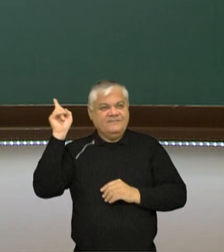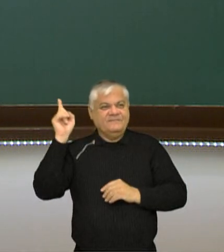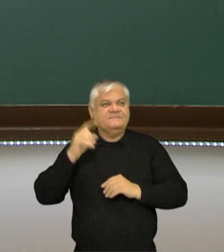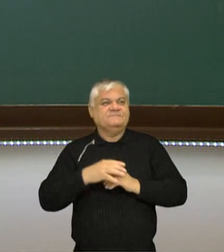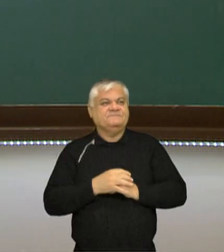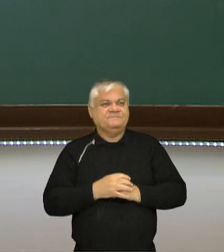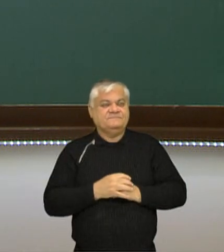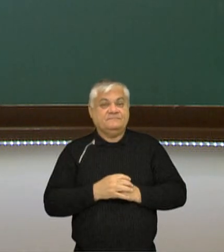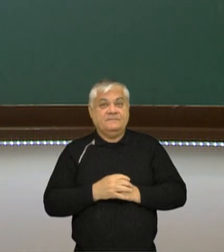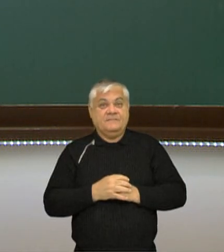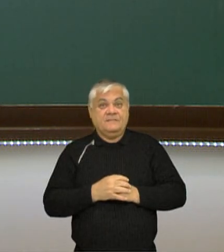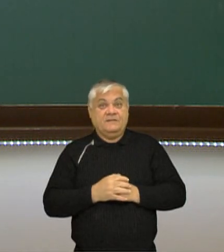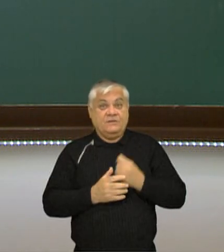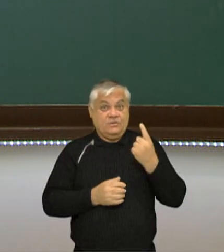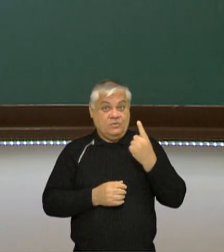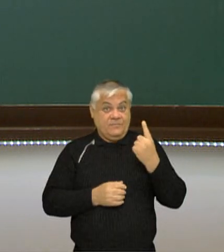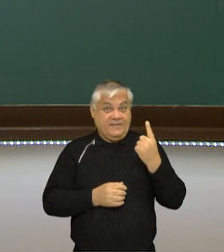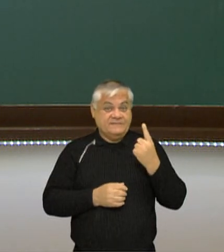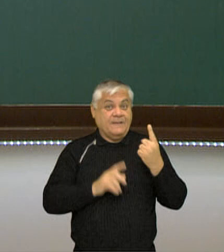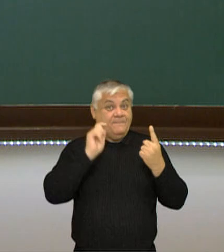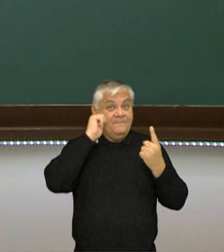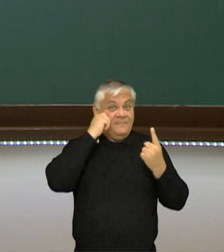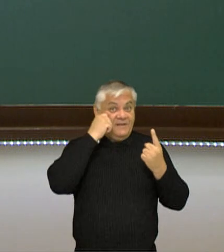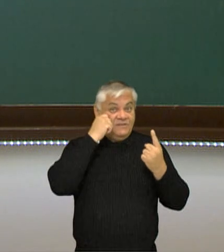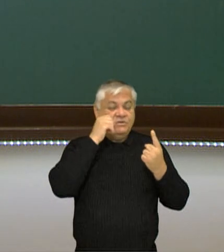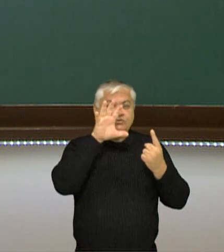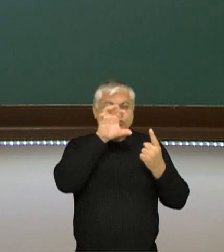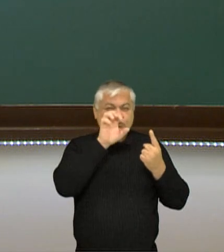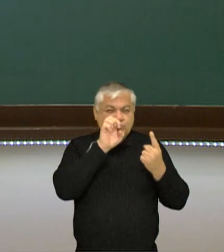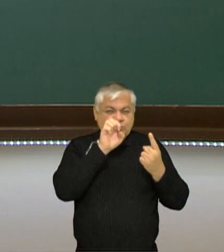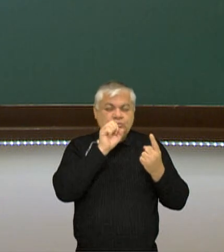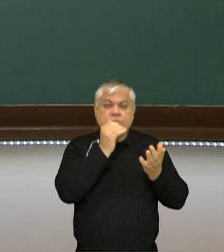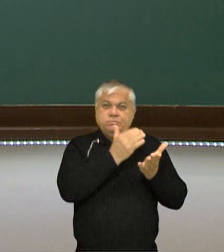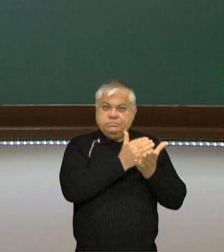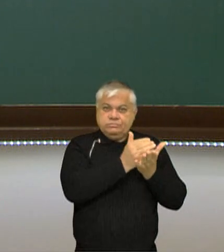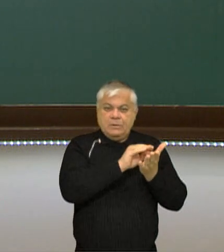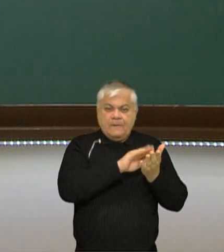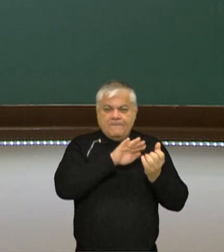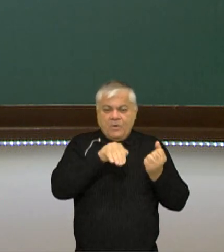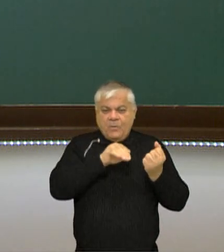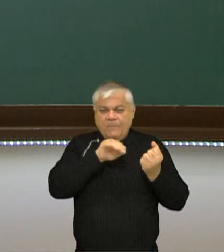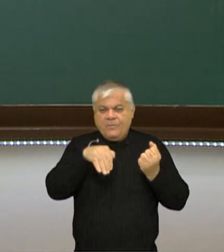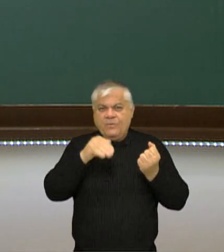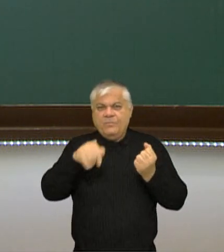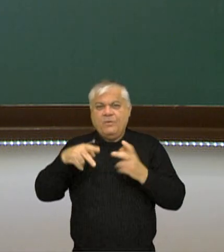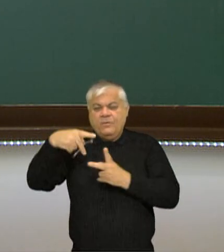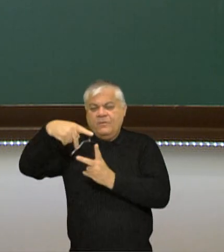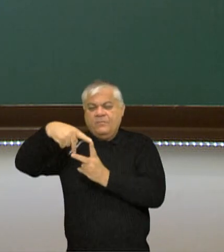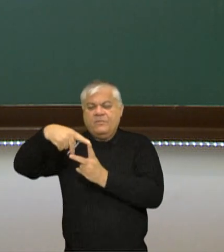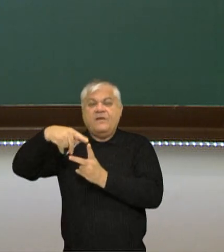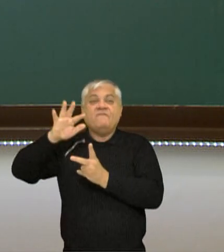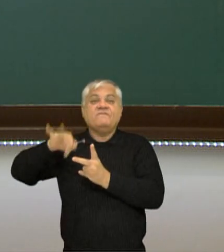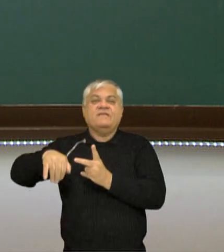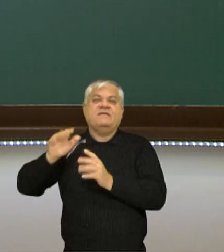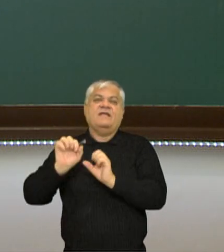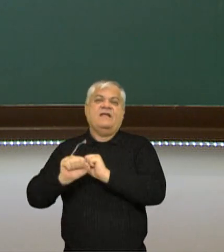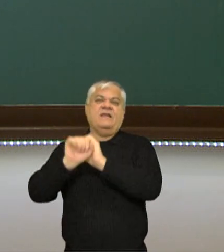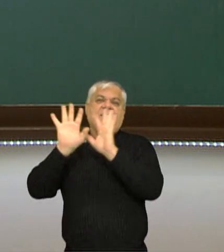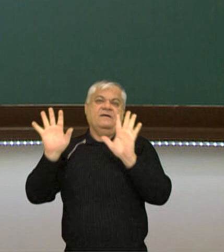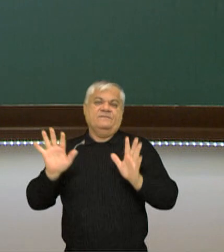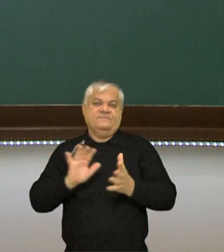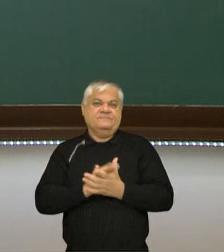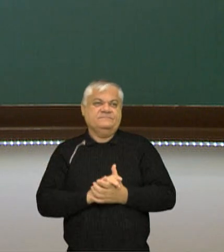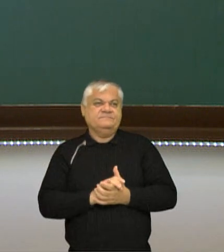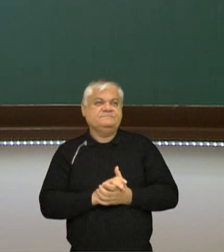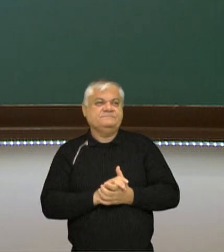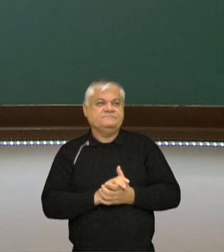ó. Comecei pintando a primeira casa aqui e fui pulando até completar todas. A pintura